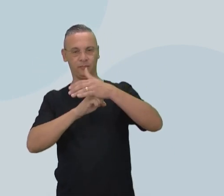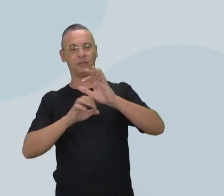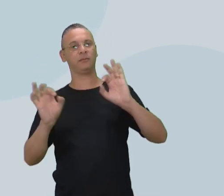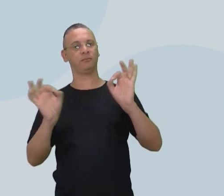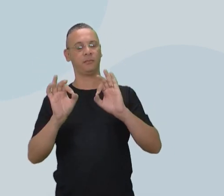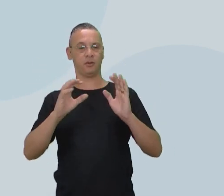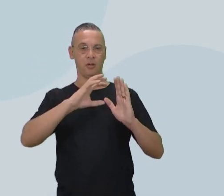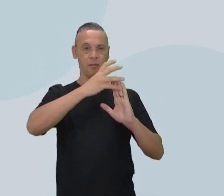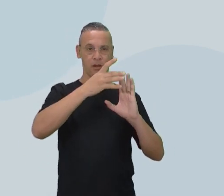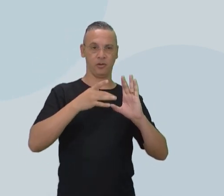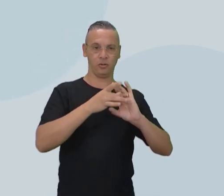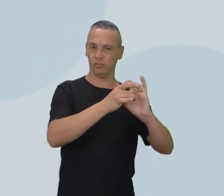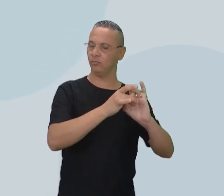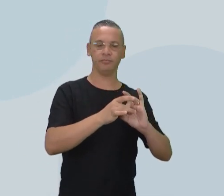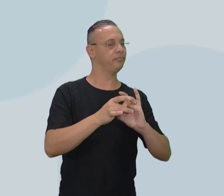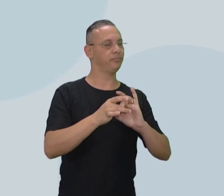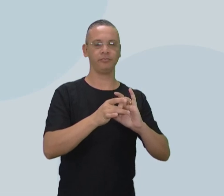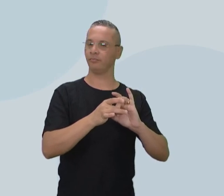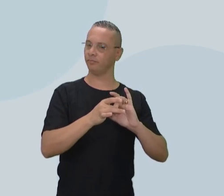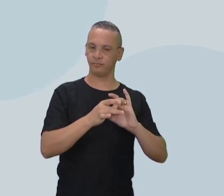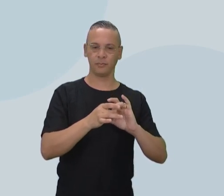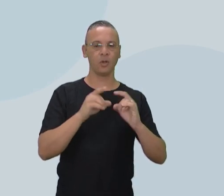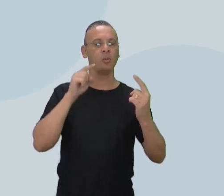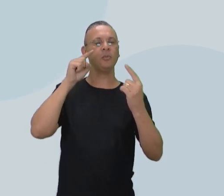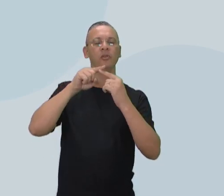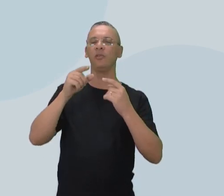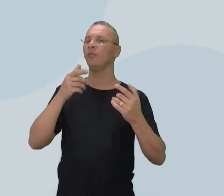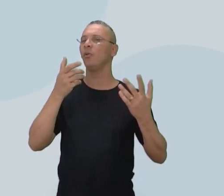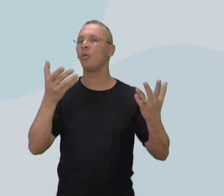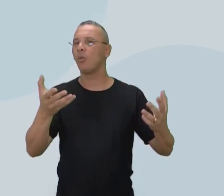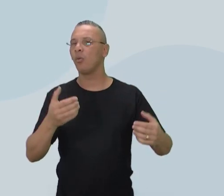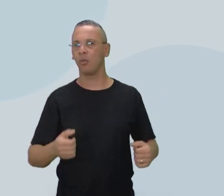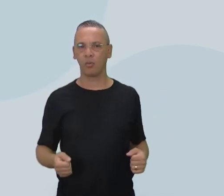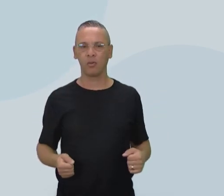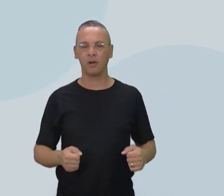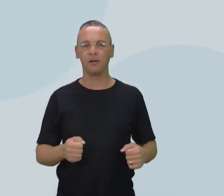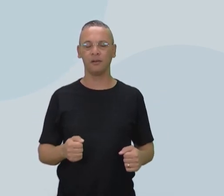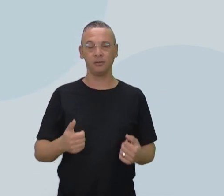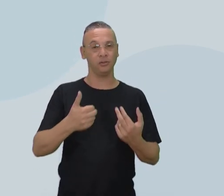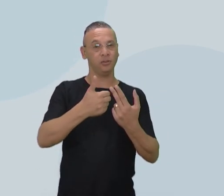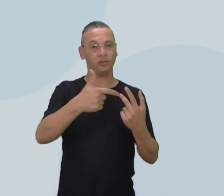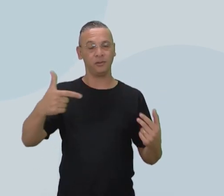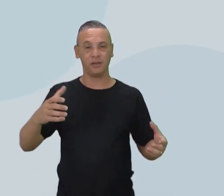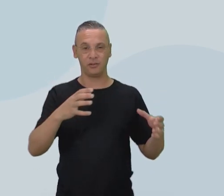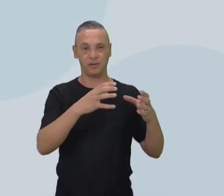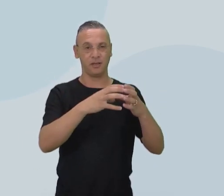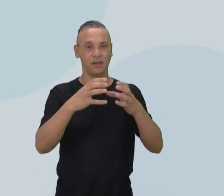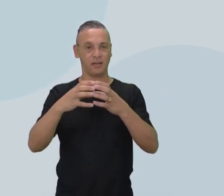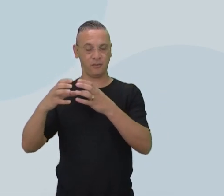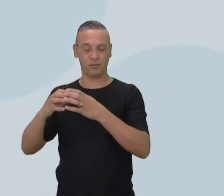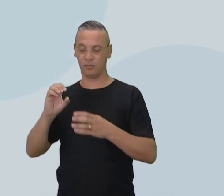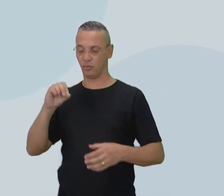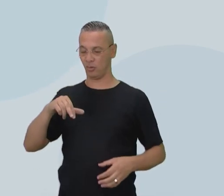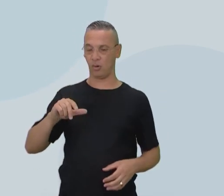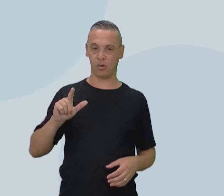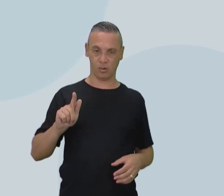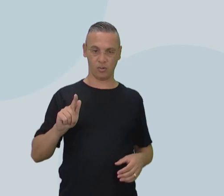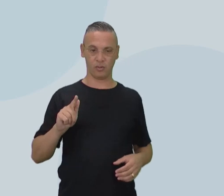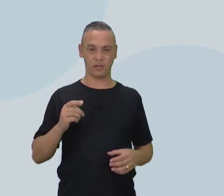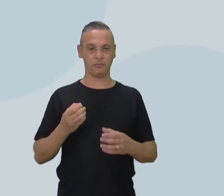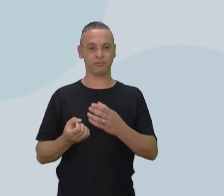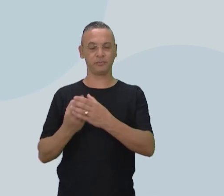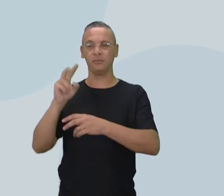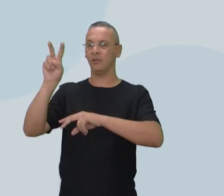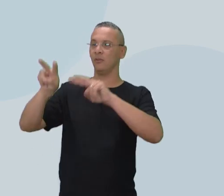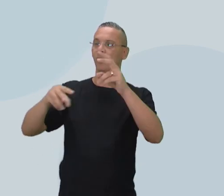não partidária, que pretende acompanhar, junto com outras organizações da sociedade civil, o desempenho